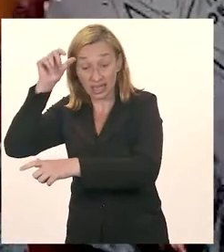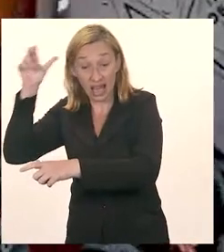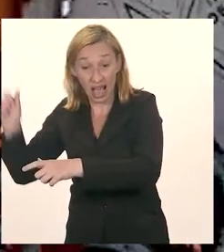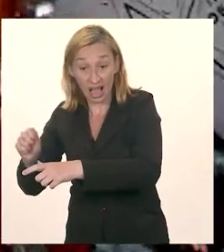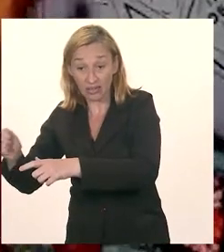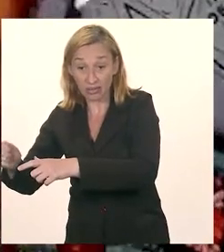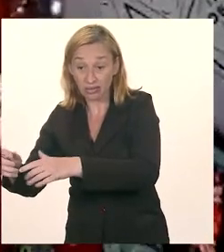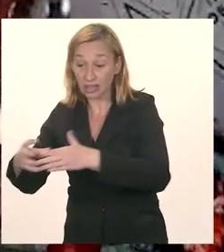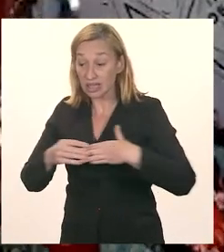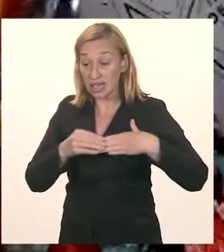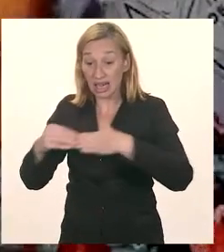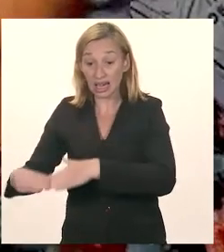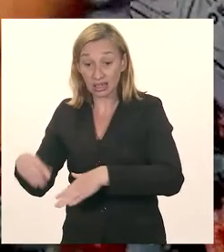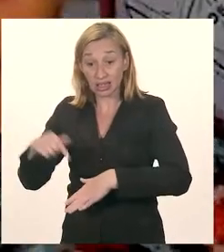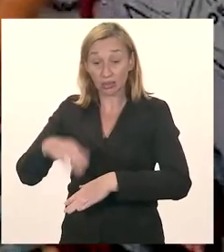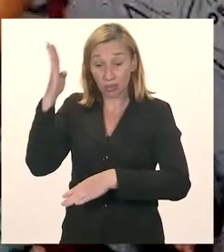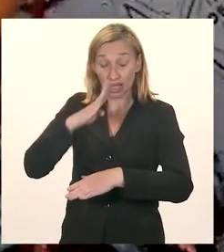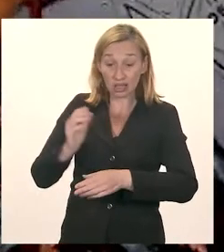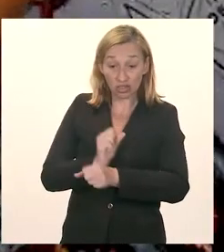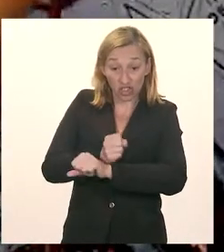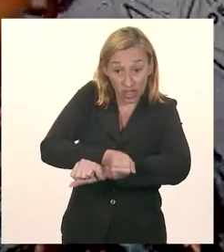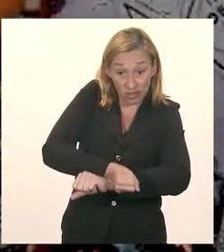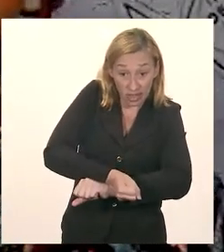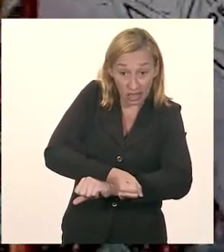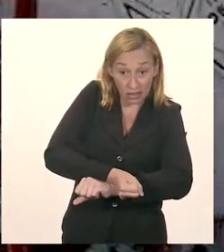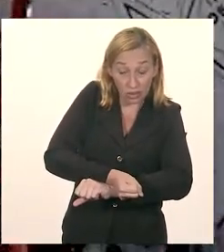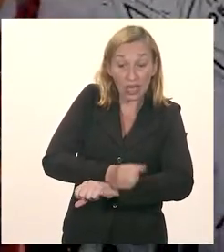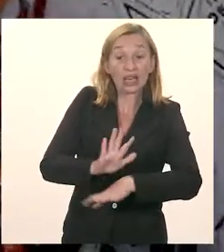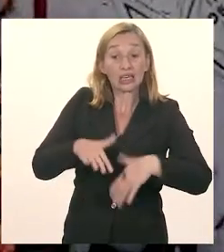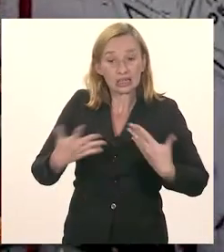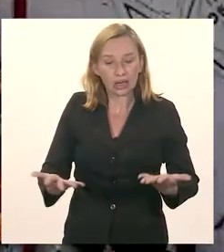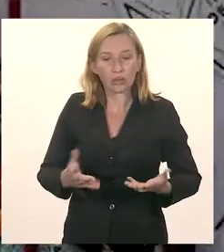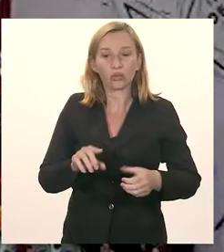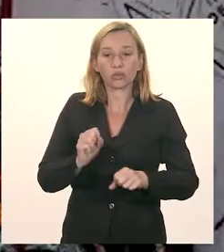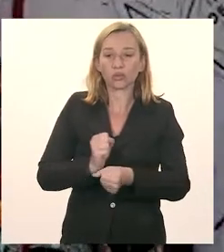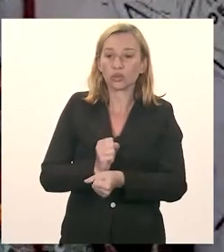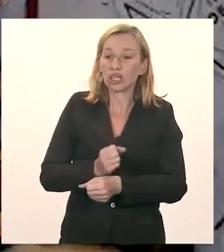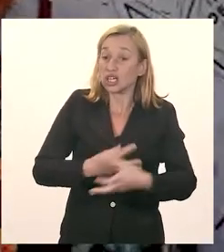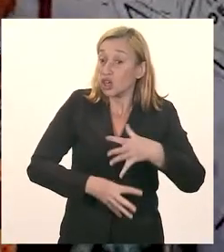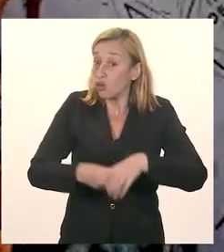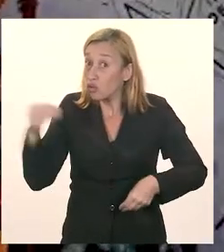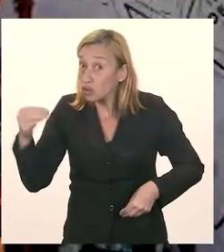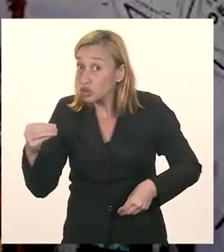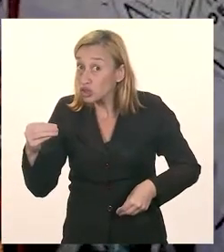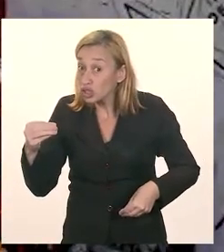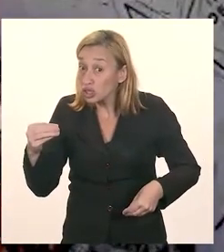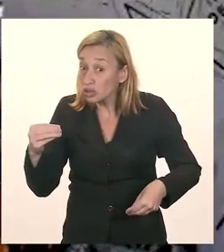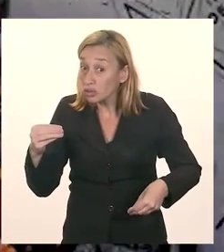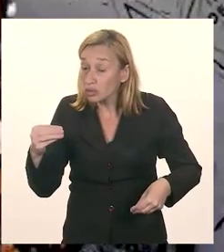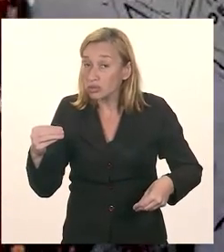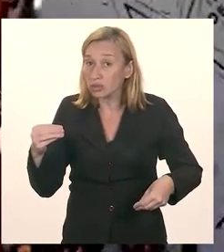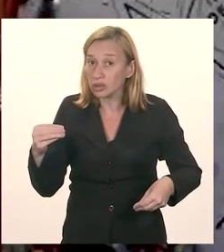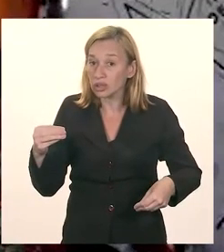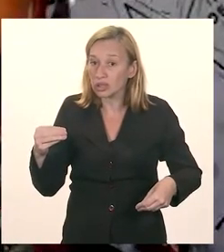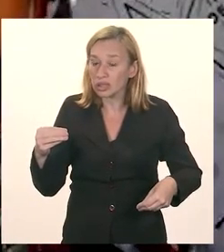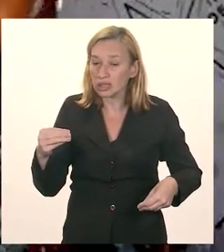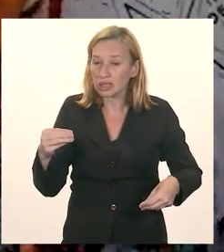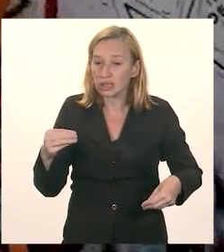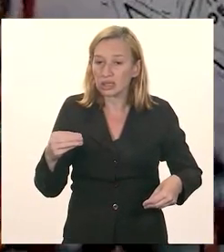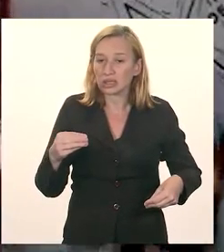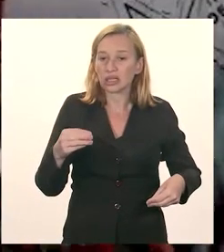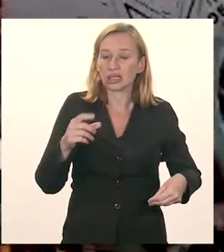lado da África, e foram escravizados aqui no Brasil. Então, quando eles fugiam, né,